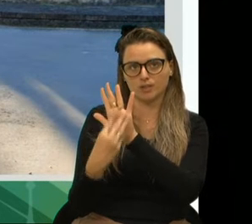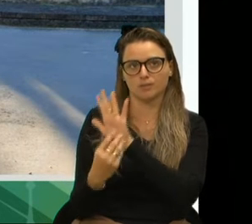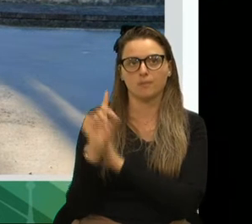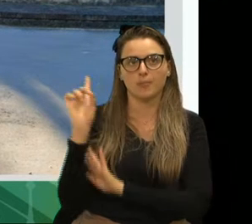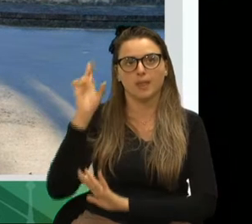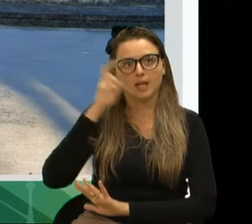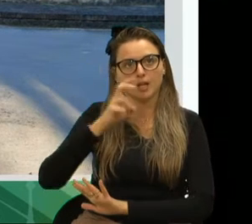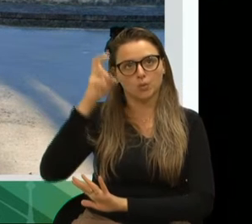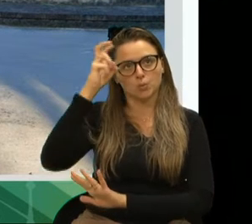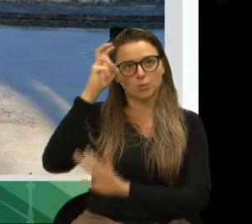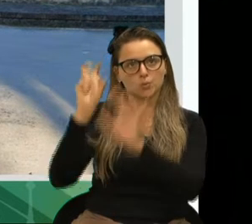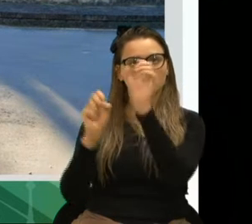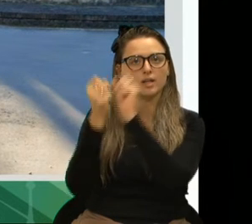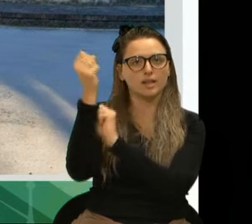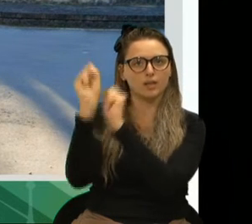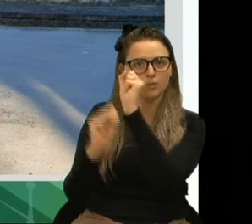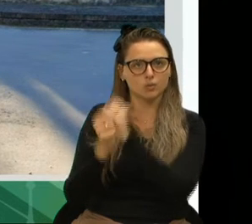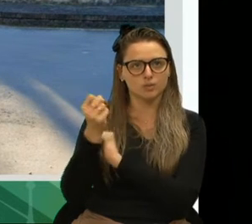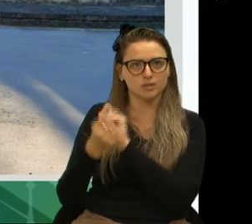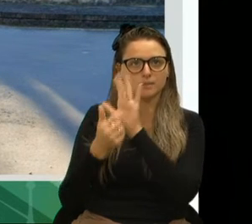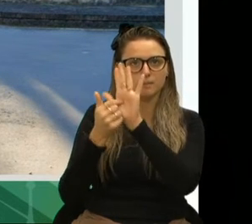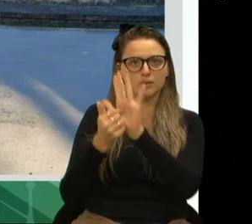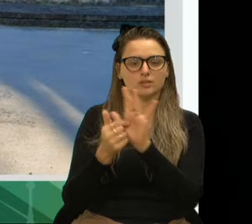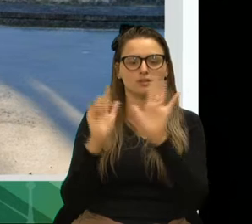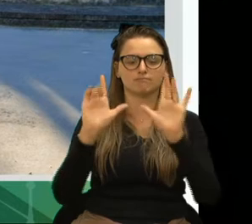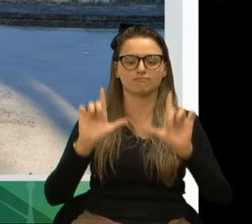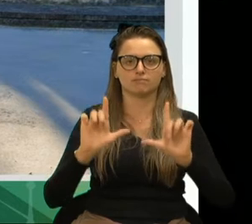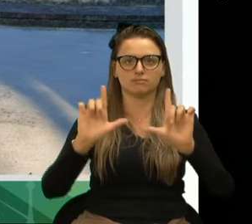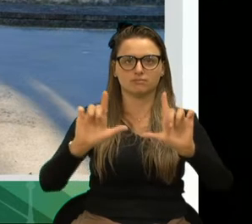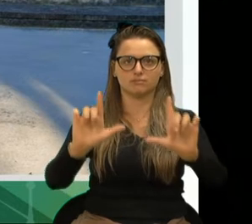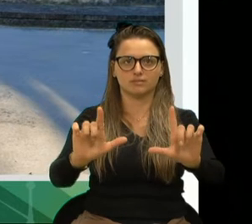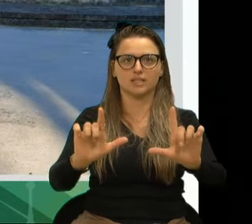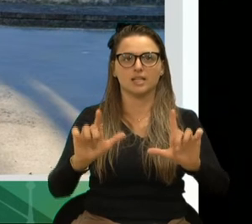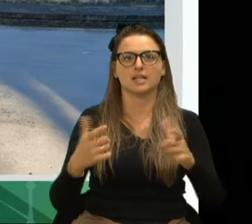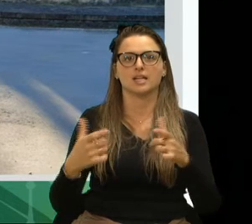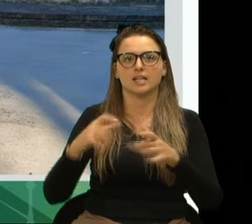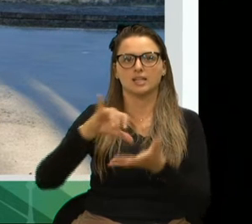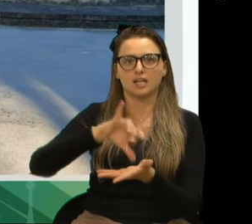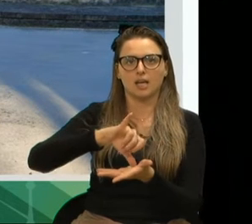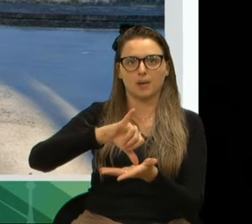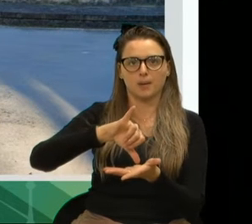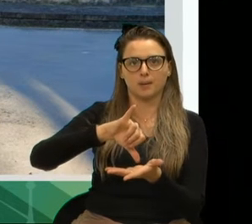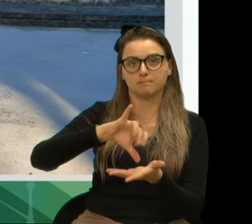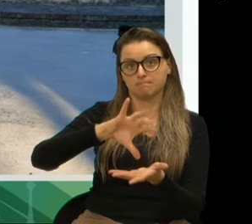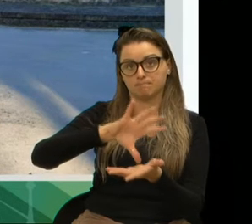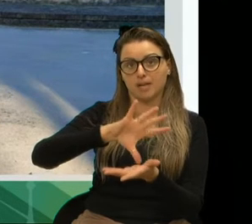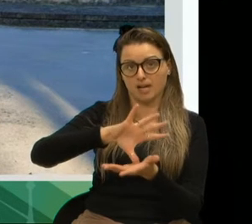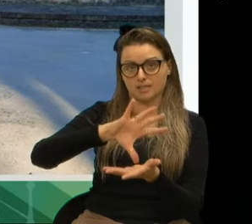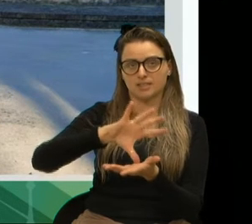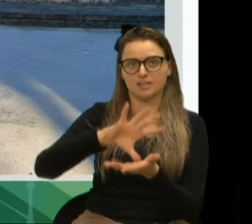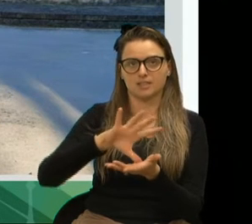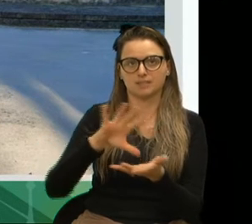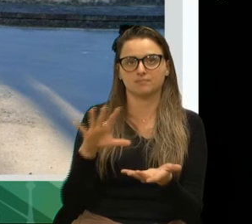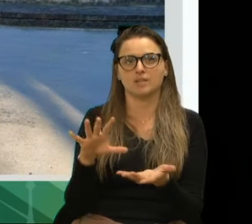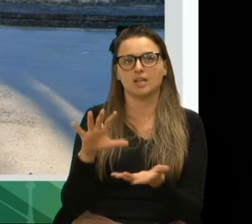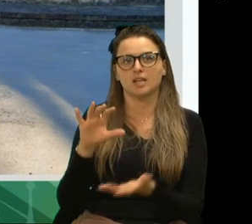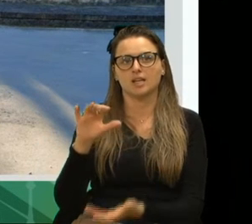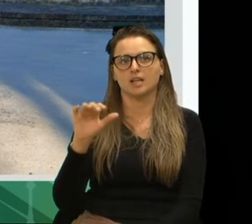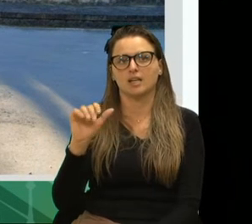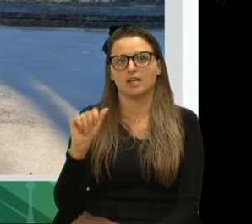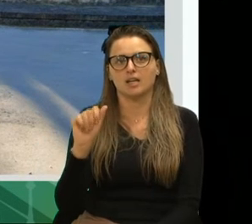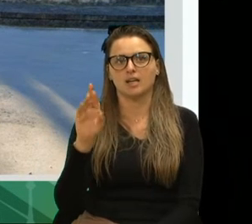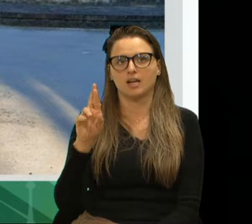cultura industrial, apresentando lá na Praça Vestibular Abramo Eberle o próprio Abramo Eberle, que foi o fundador